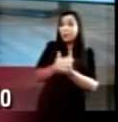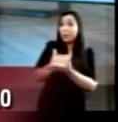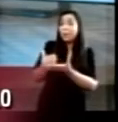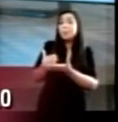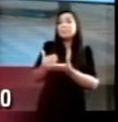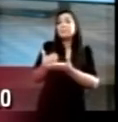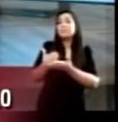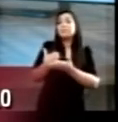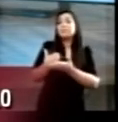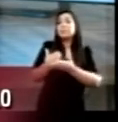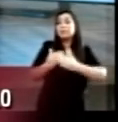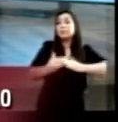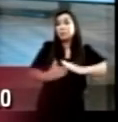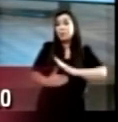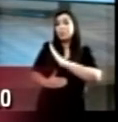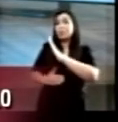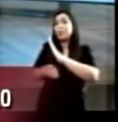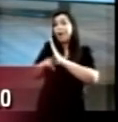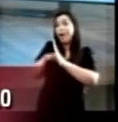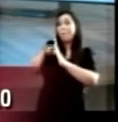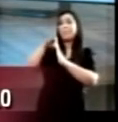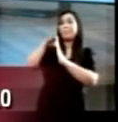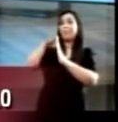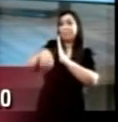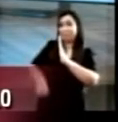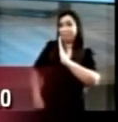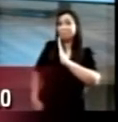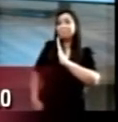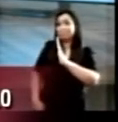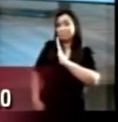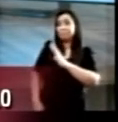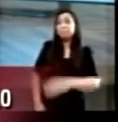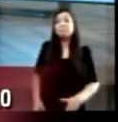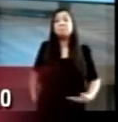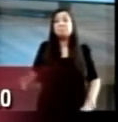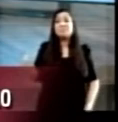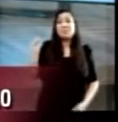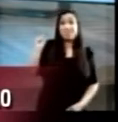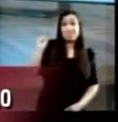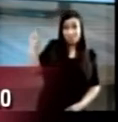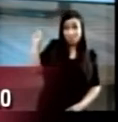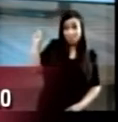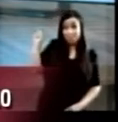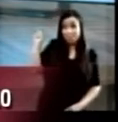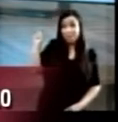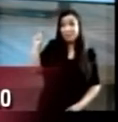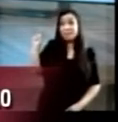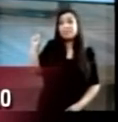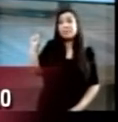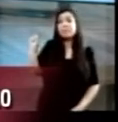Nós estávamos aqui, olha onde nós estamos, começando a subir. E esta curva,